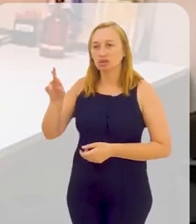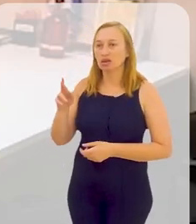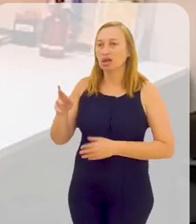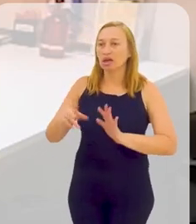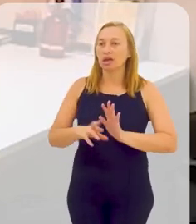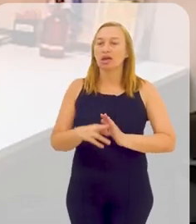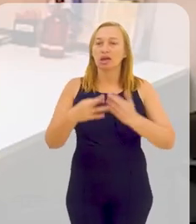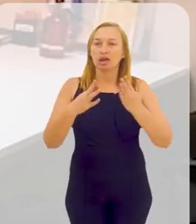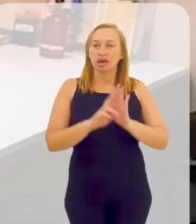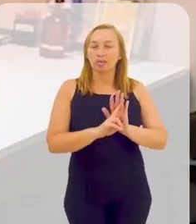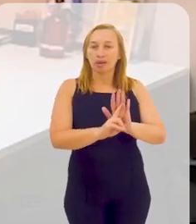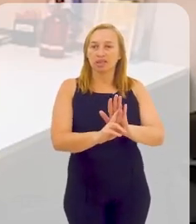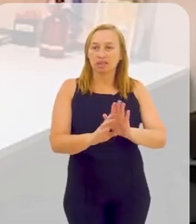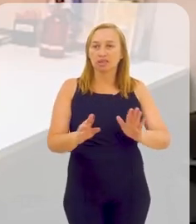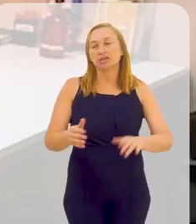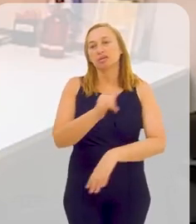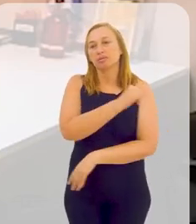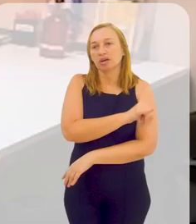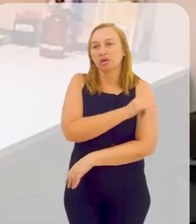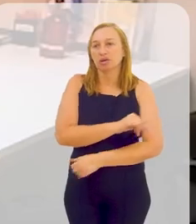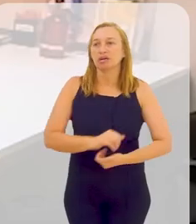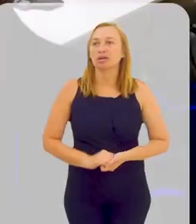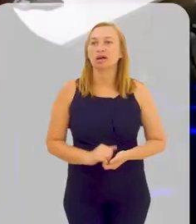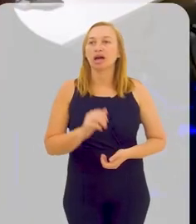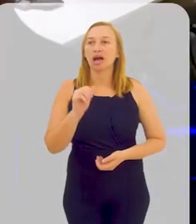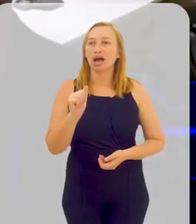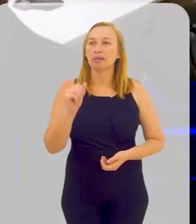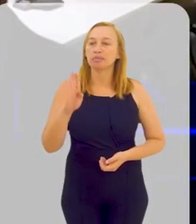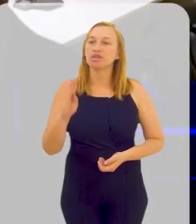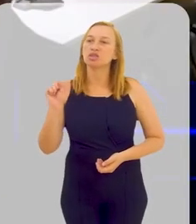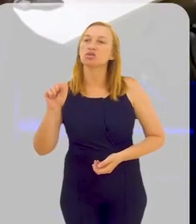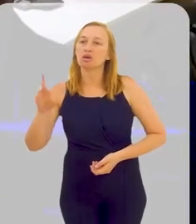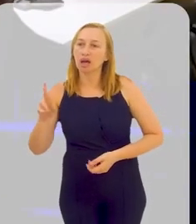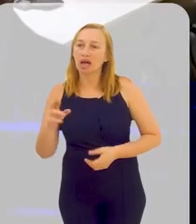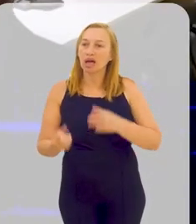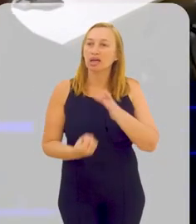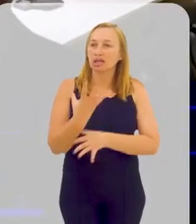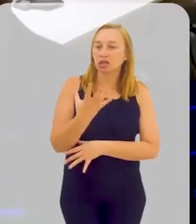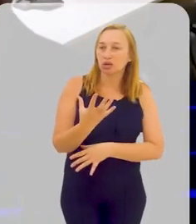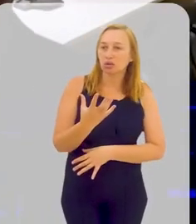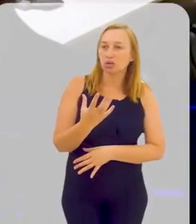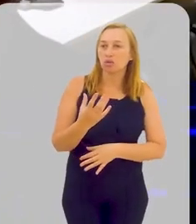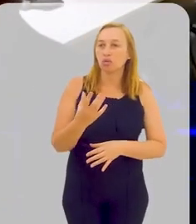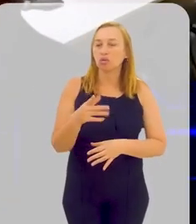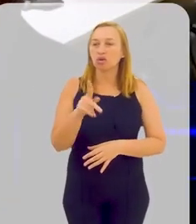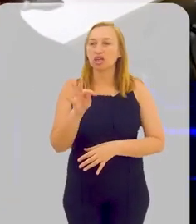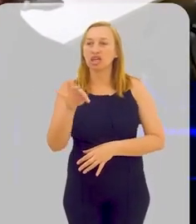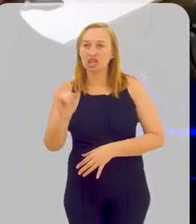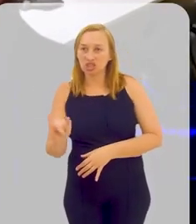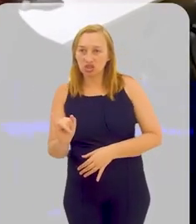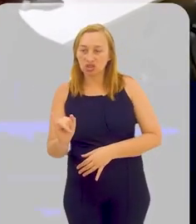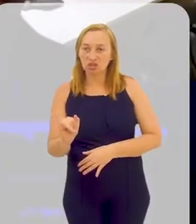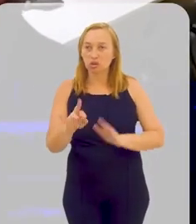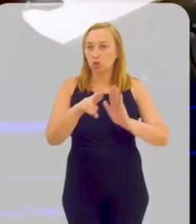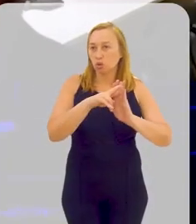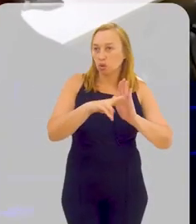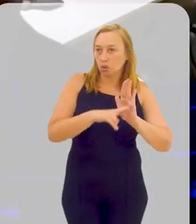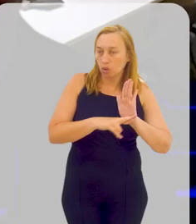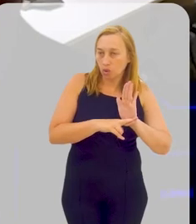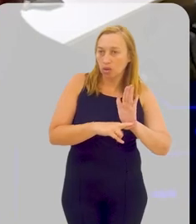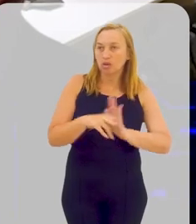energia solar representa para os cariocas abre solar construiu um kit com